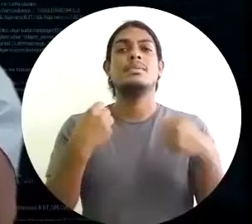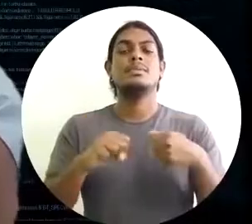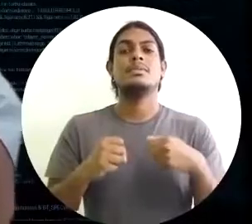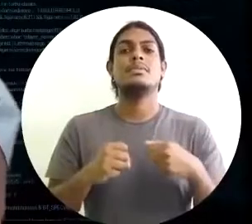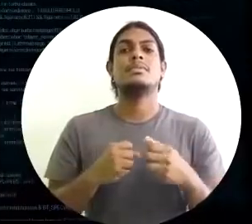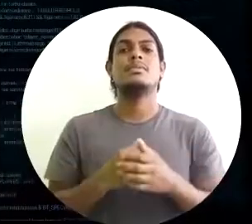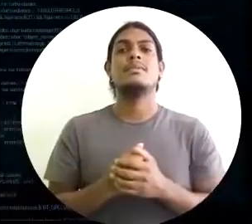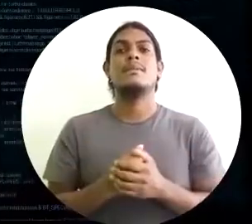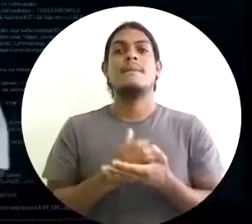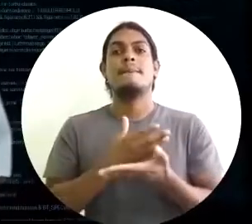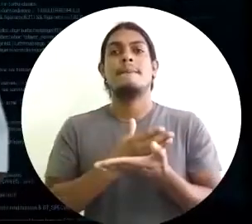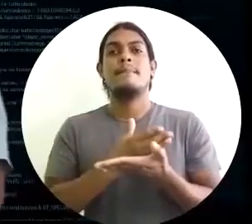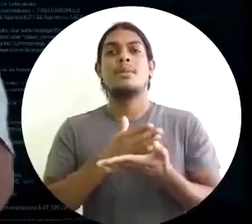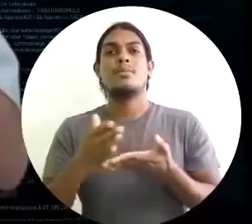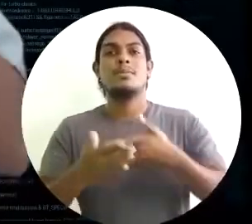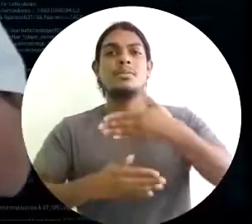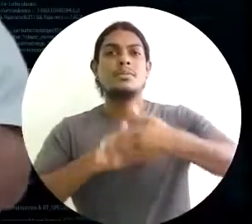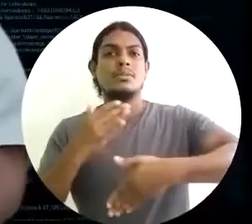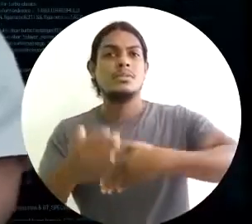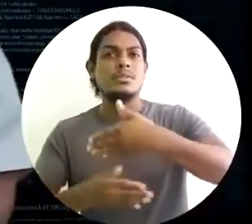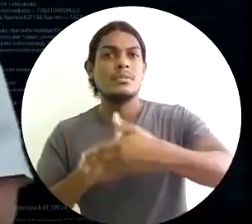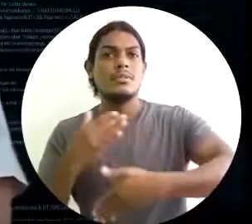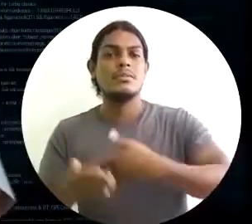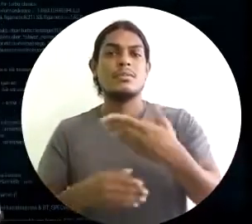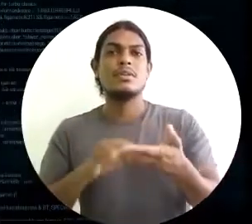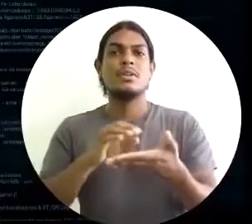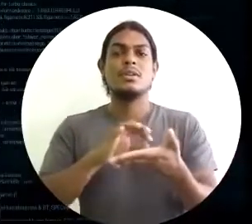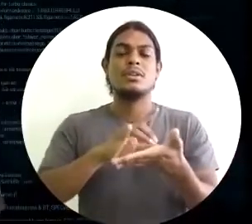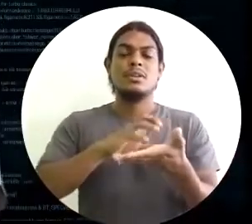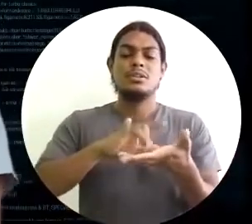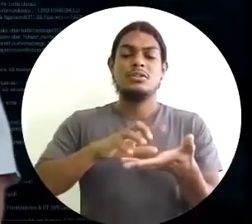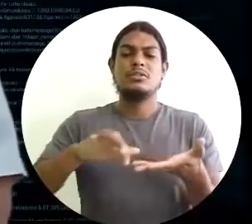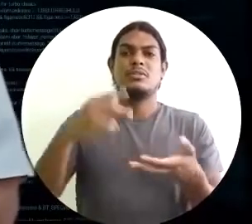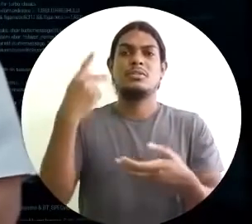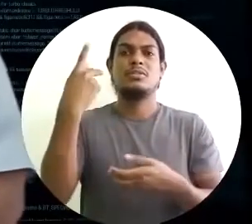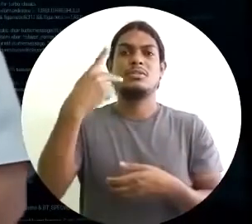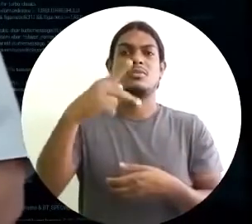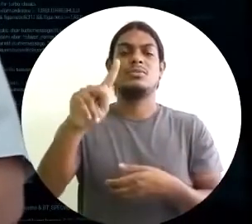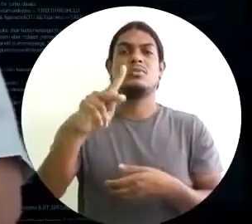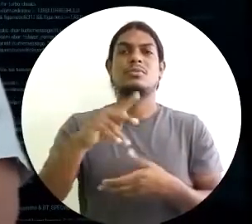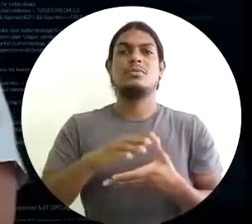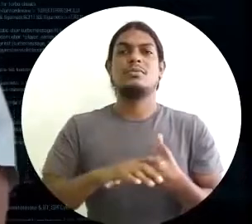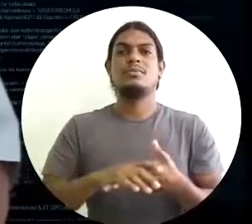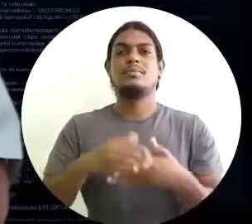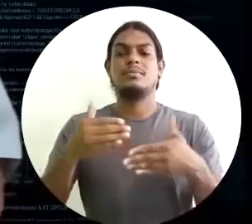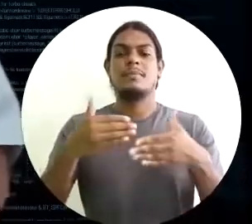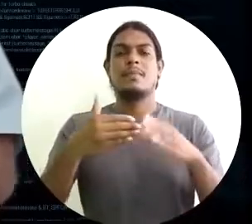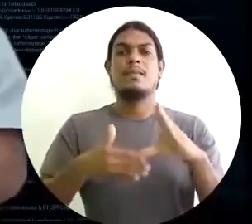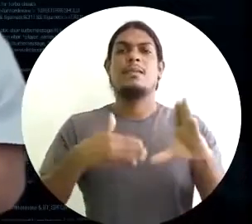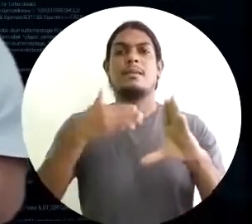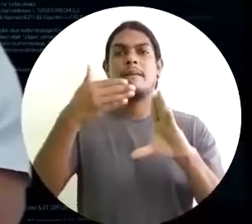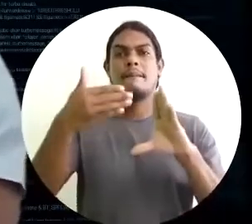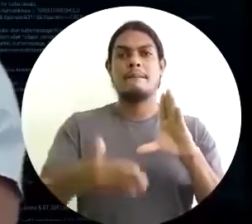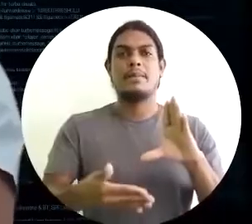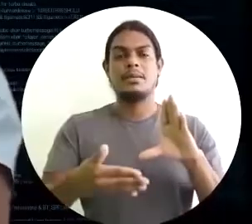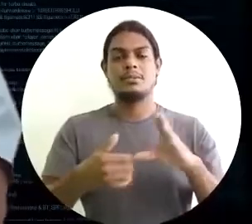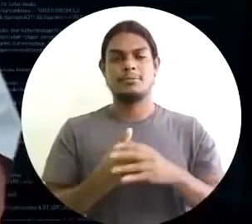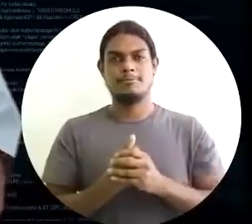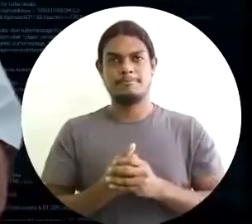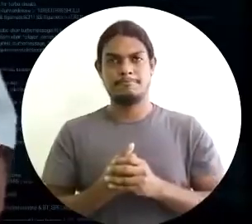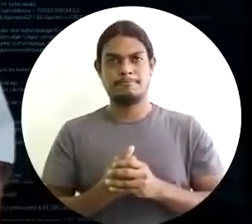poder começar a desenvolver, começar a escrever suas páginas web? É muito simples, você vai precisar